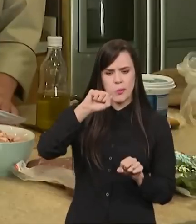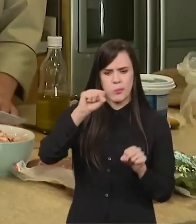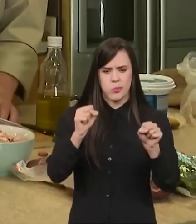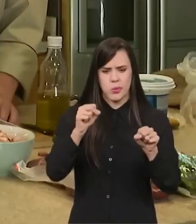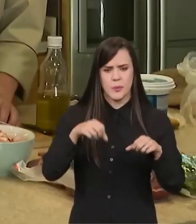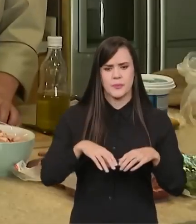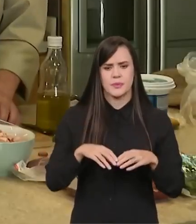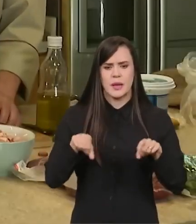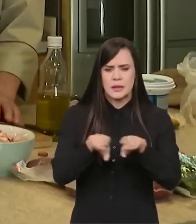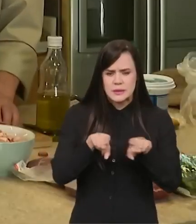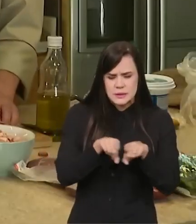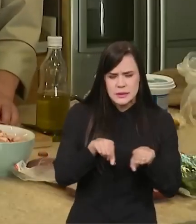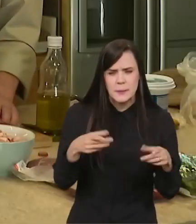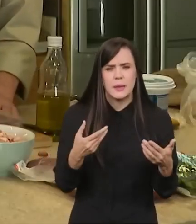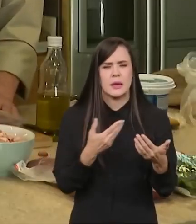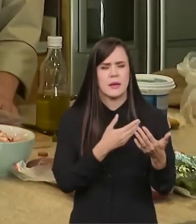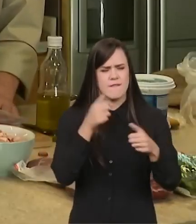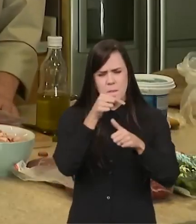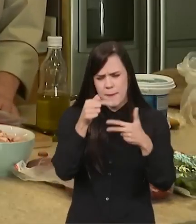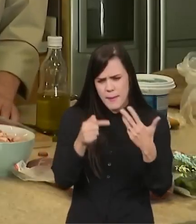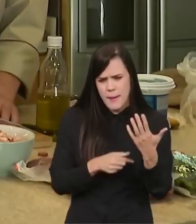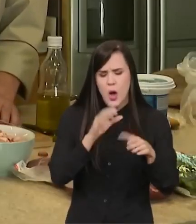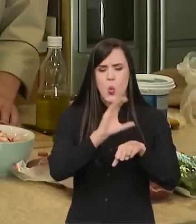fiz reflexologia, fiz